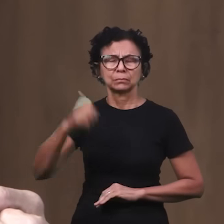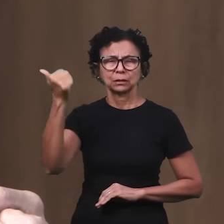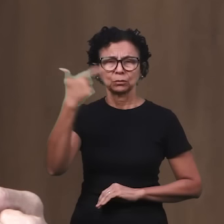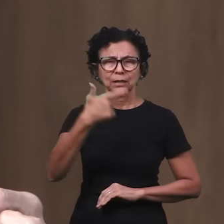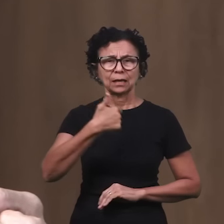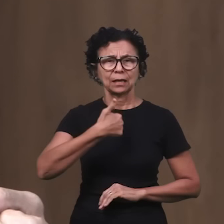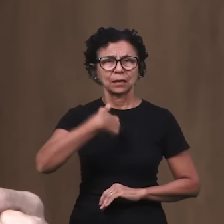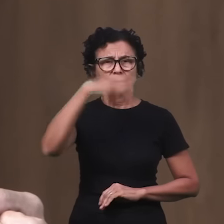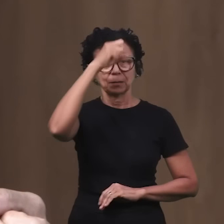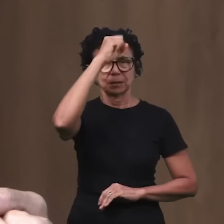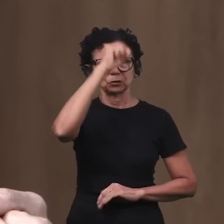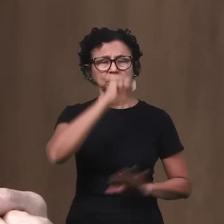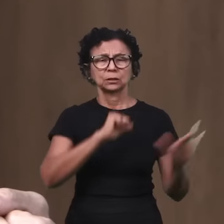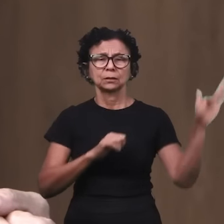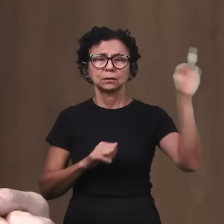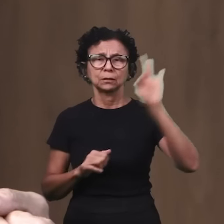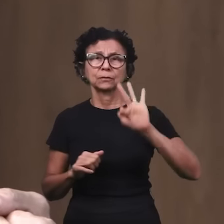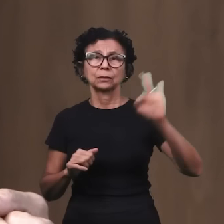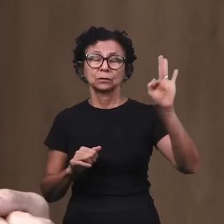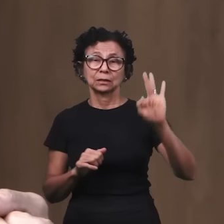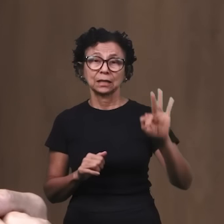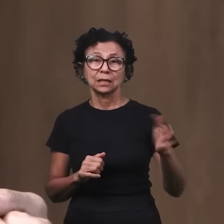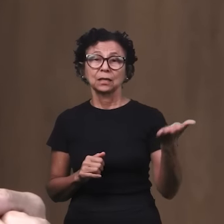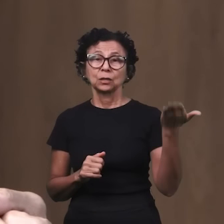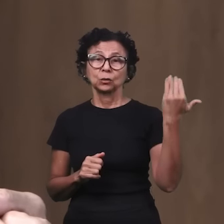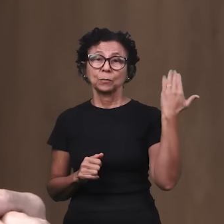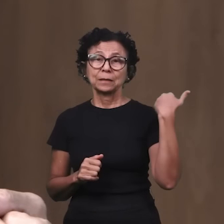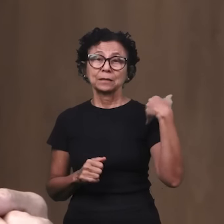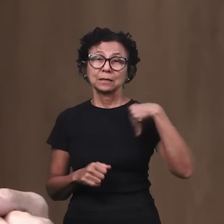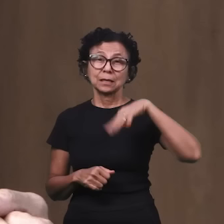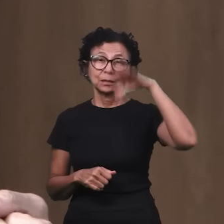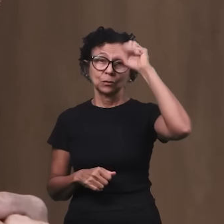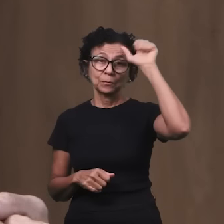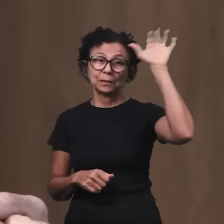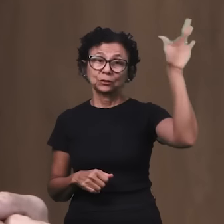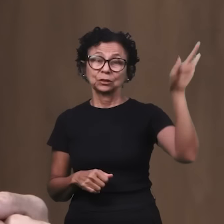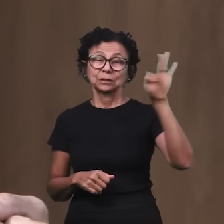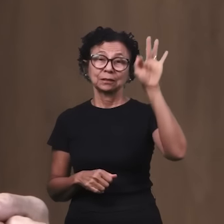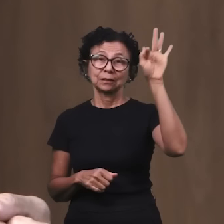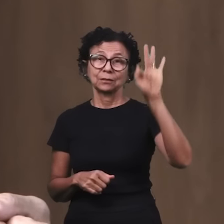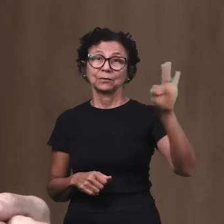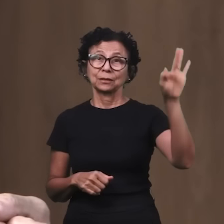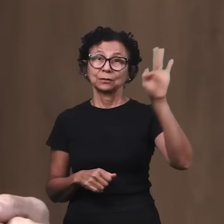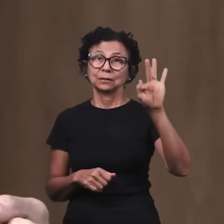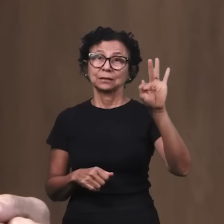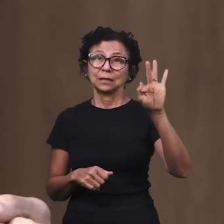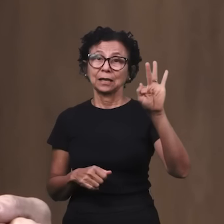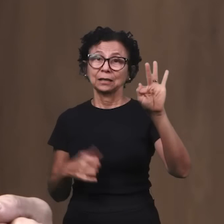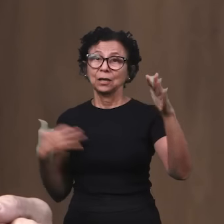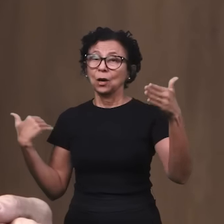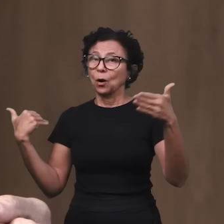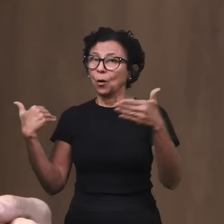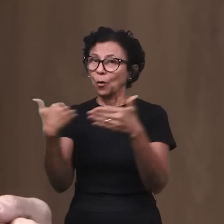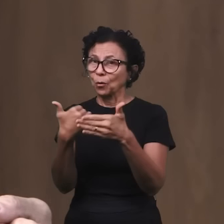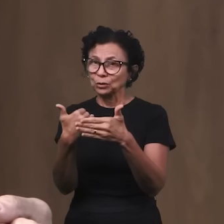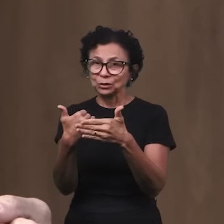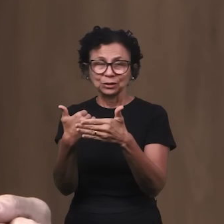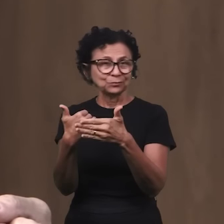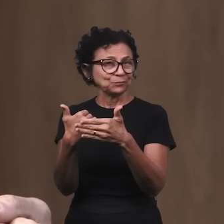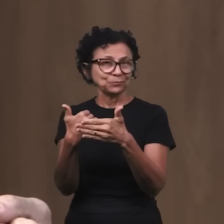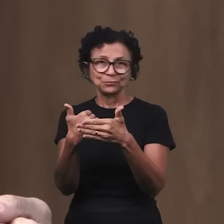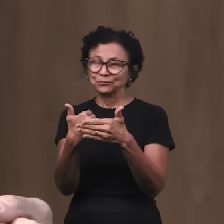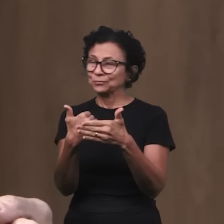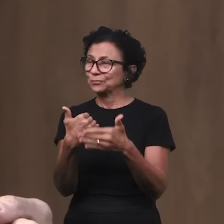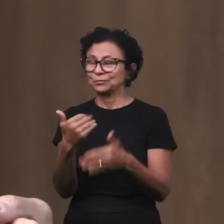faculdade. Aquilo que eu aprendi na faculdade lá atrás, hoje não se aplica mais. Lógico